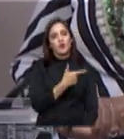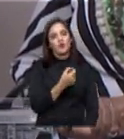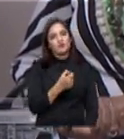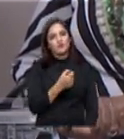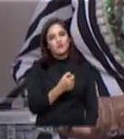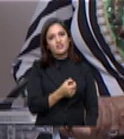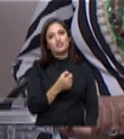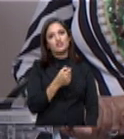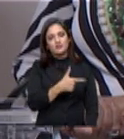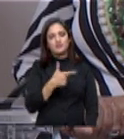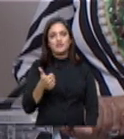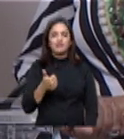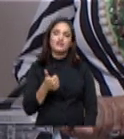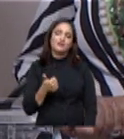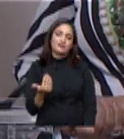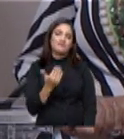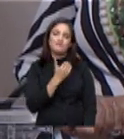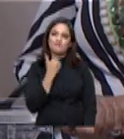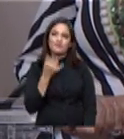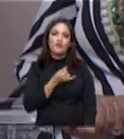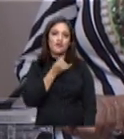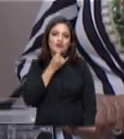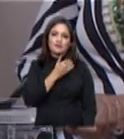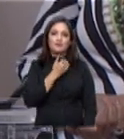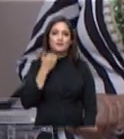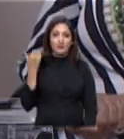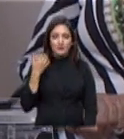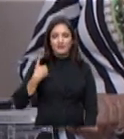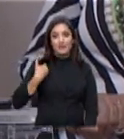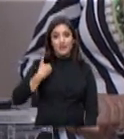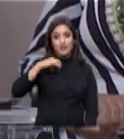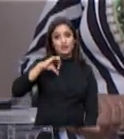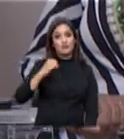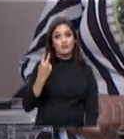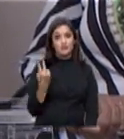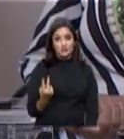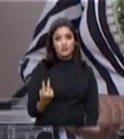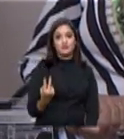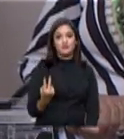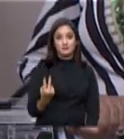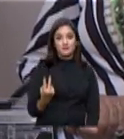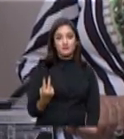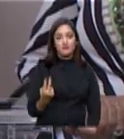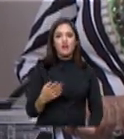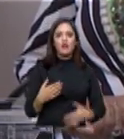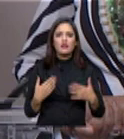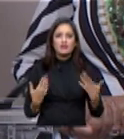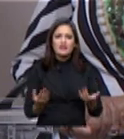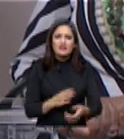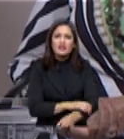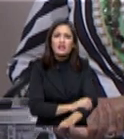deixou rumo ao plano celestial aos 92 anos, durante a finalização exatamente das obras do